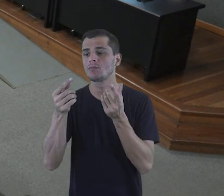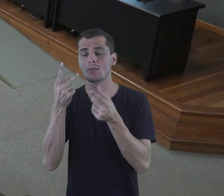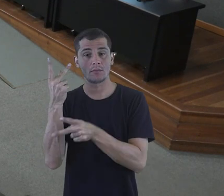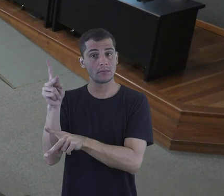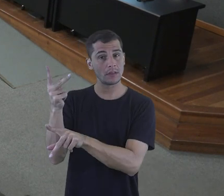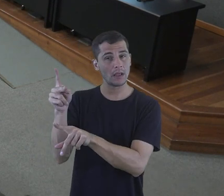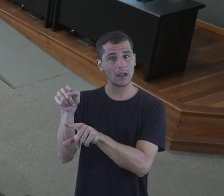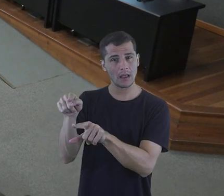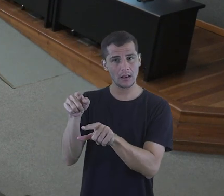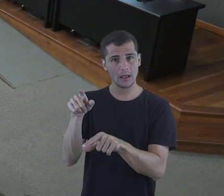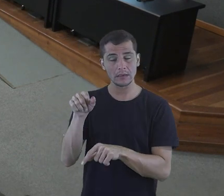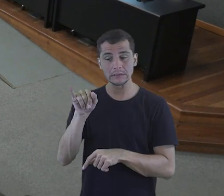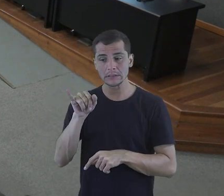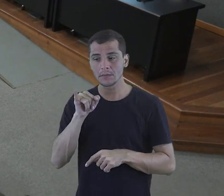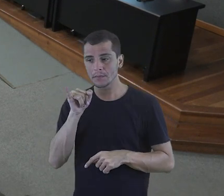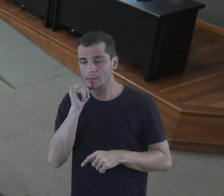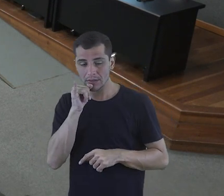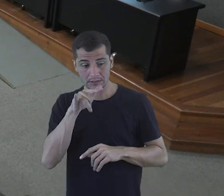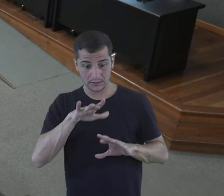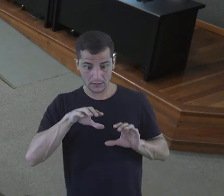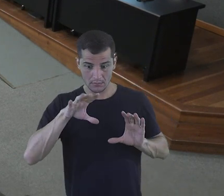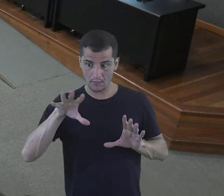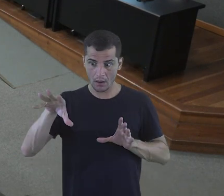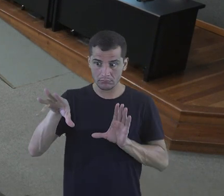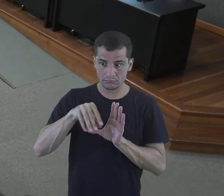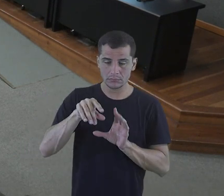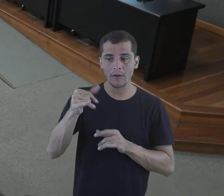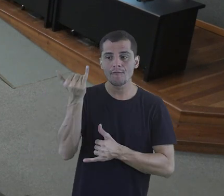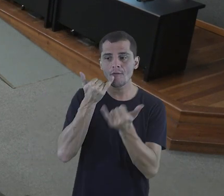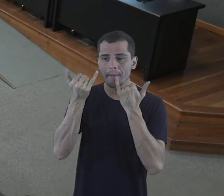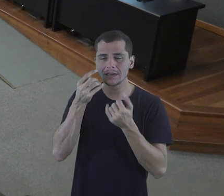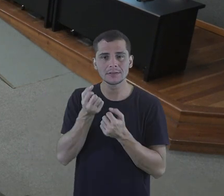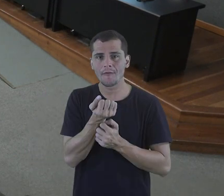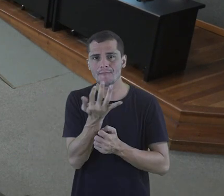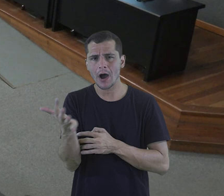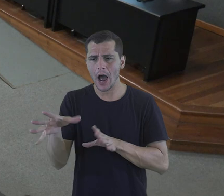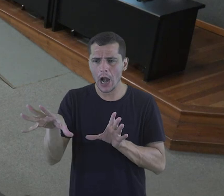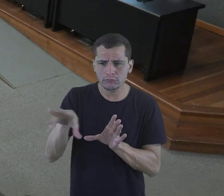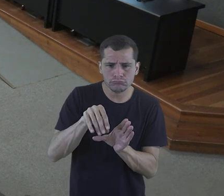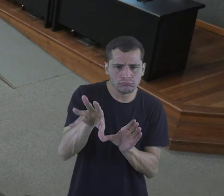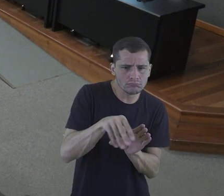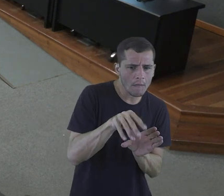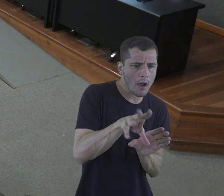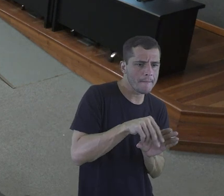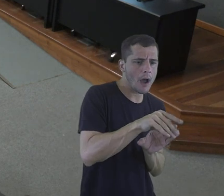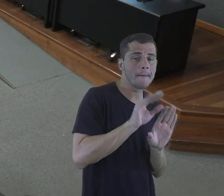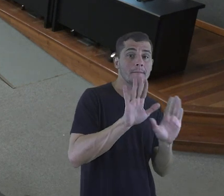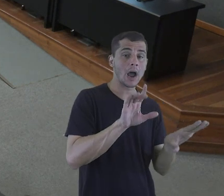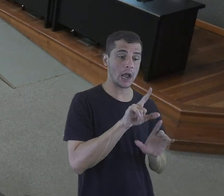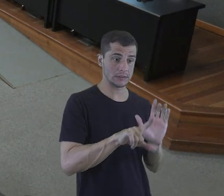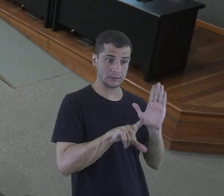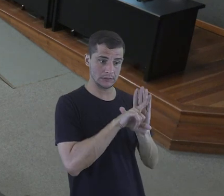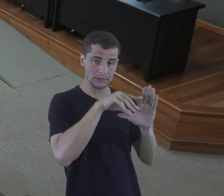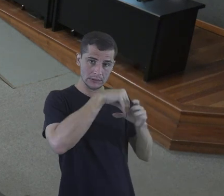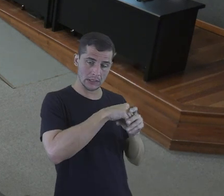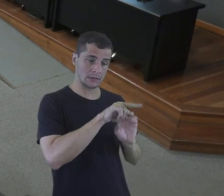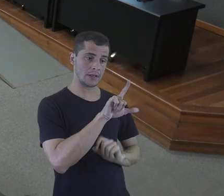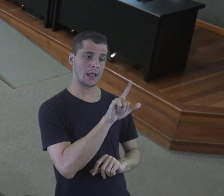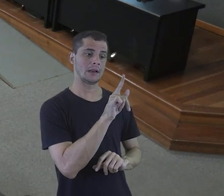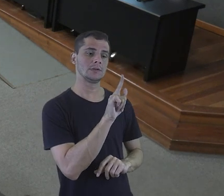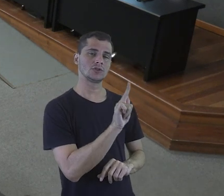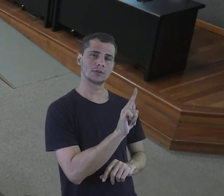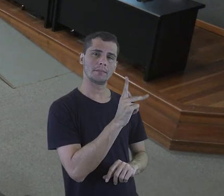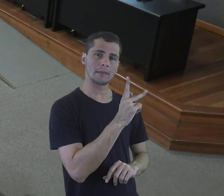coisa se é um canal amplo que é coleta de várias informações se for de LGPD proteção de dados tem que mandar para